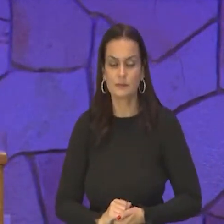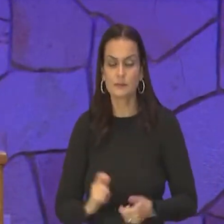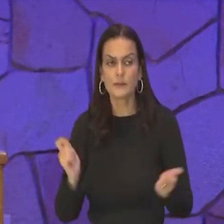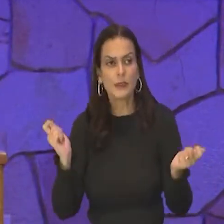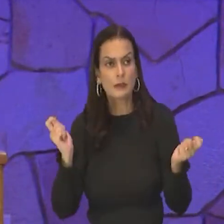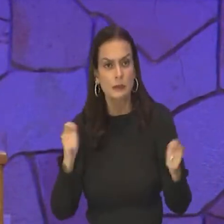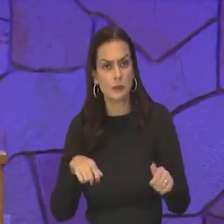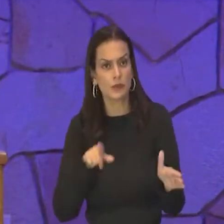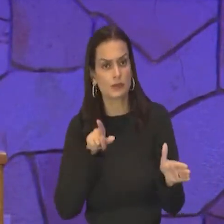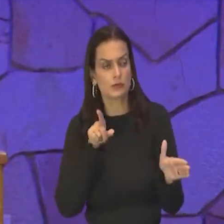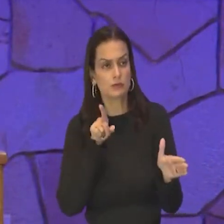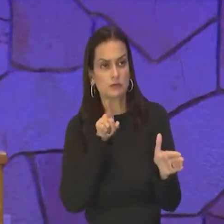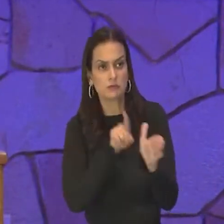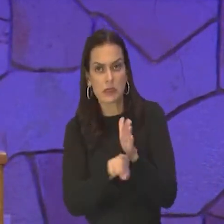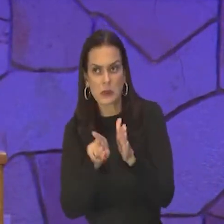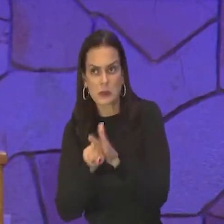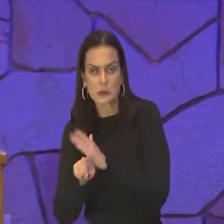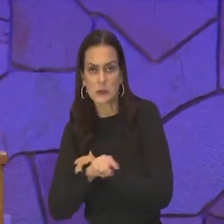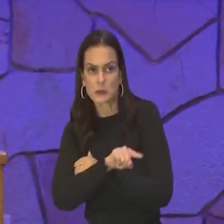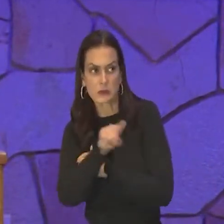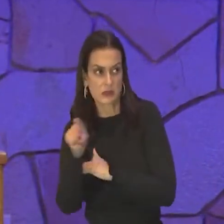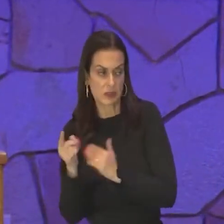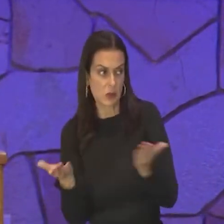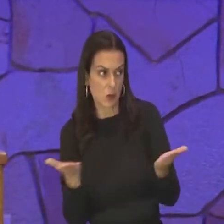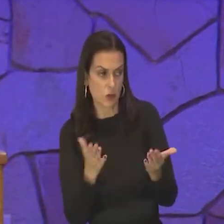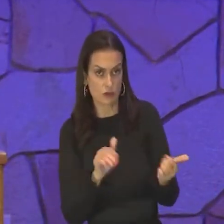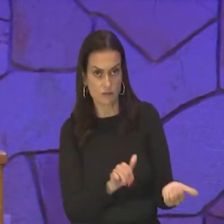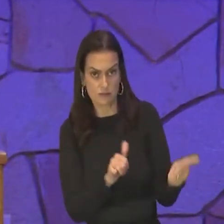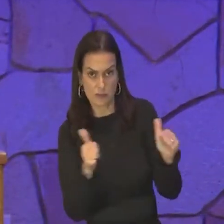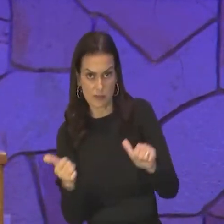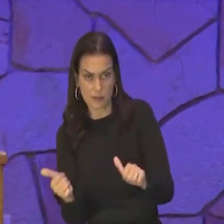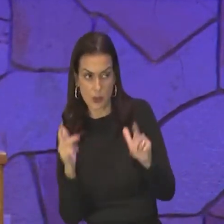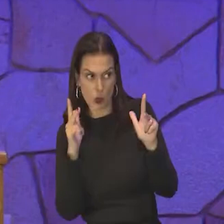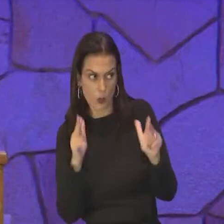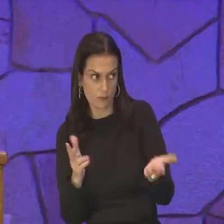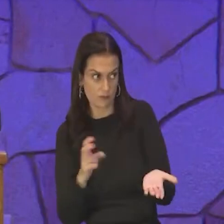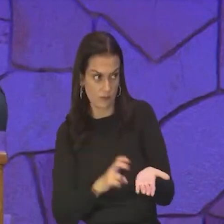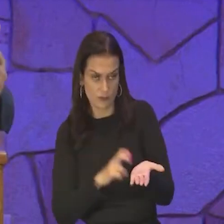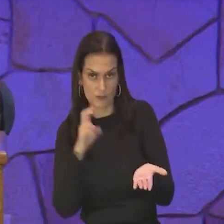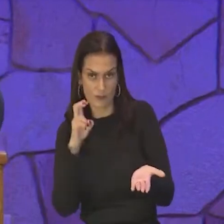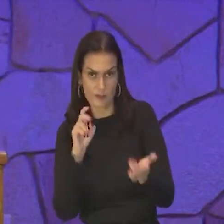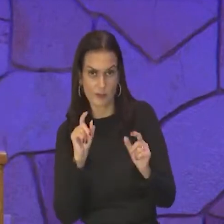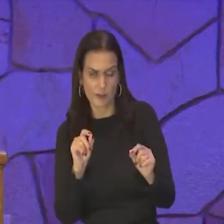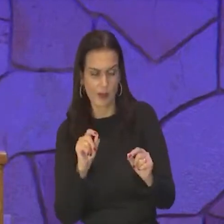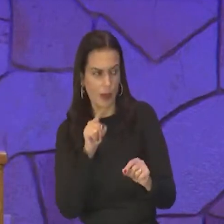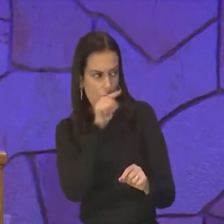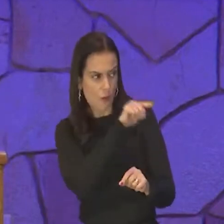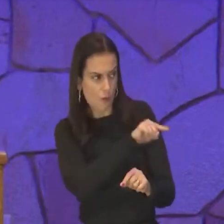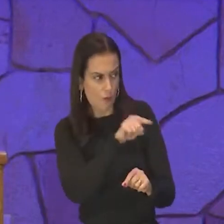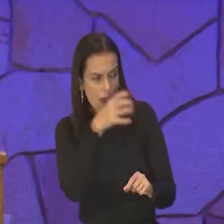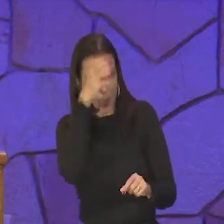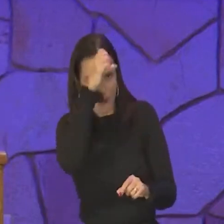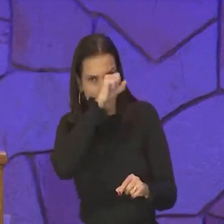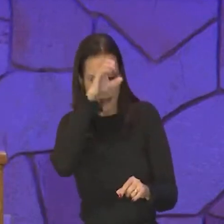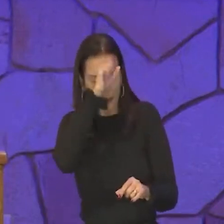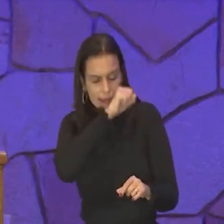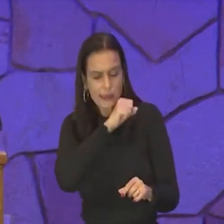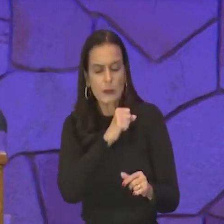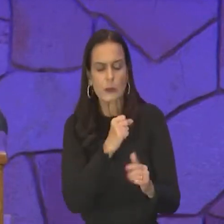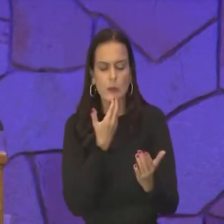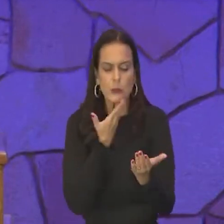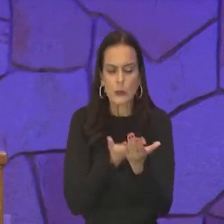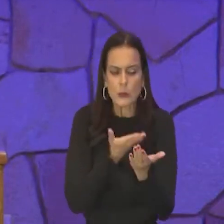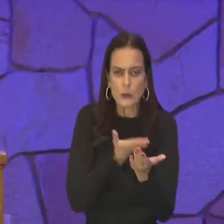perguntar para vocês que foram batizados hoje pela manhã, vocês que aprenderam, que passaram pelas classes,